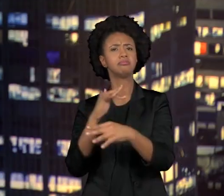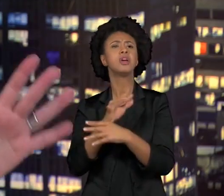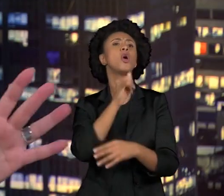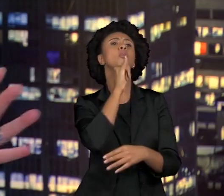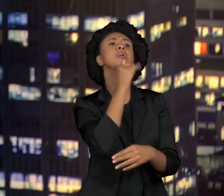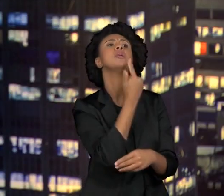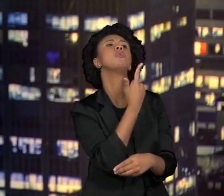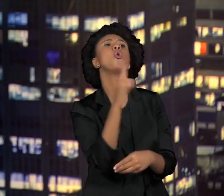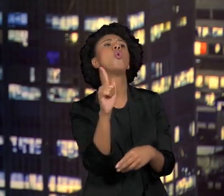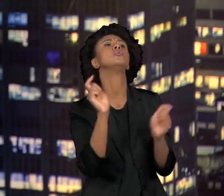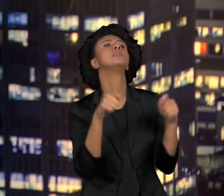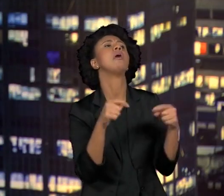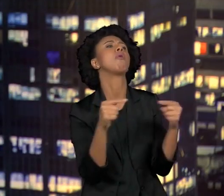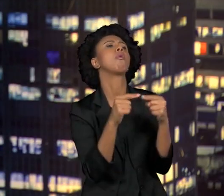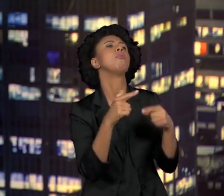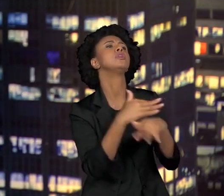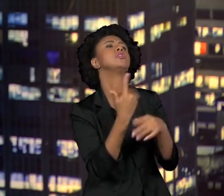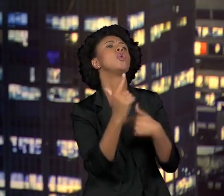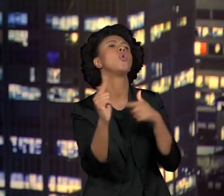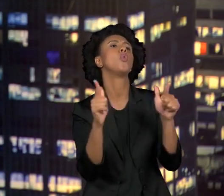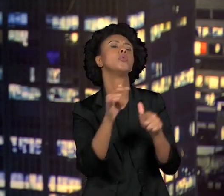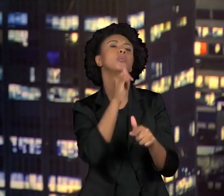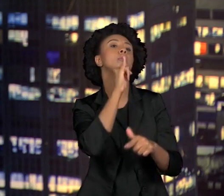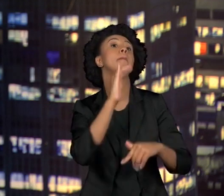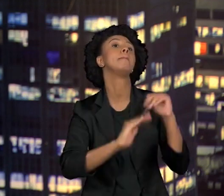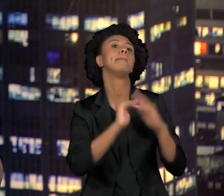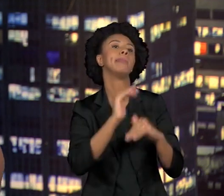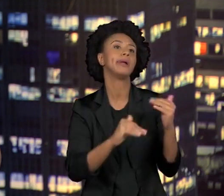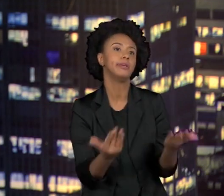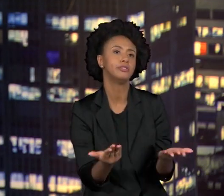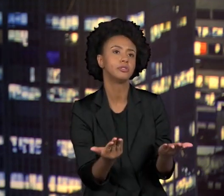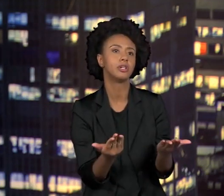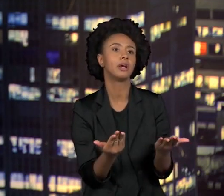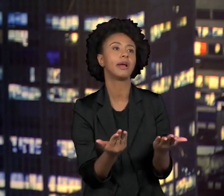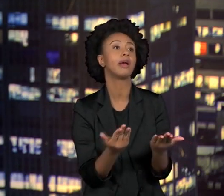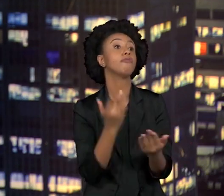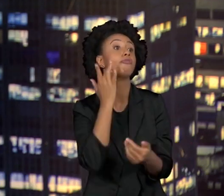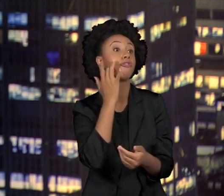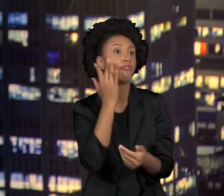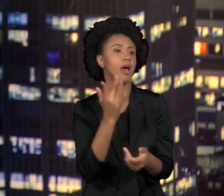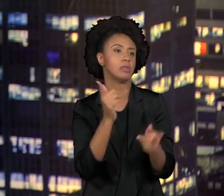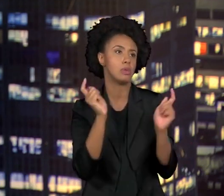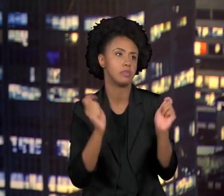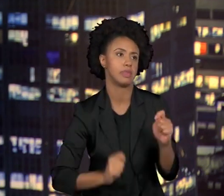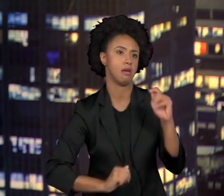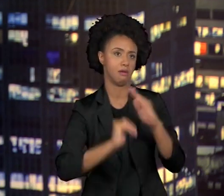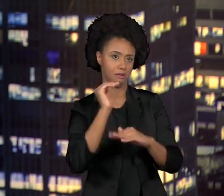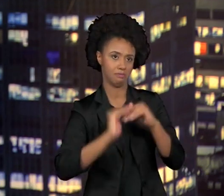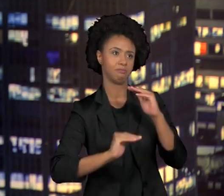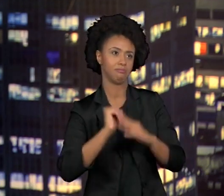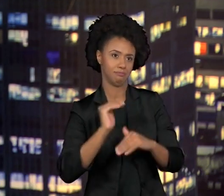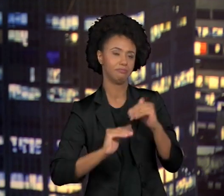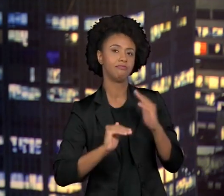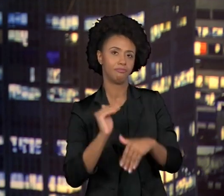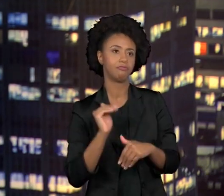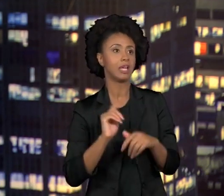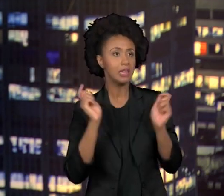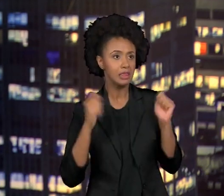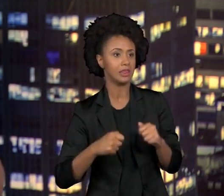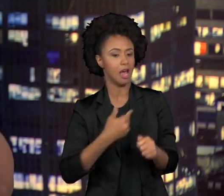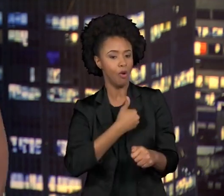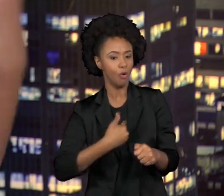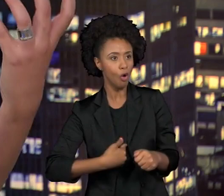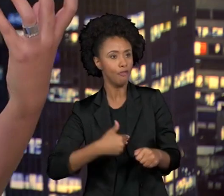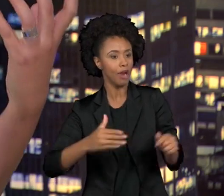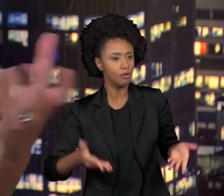para qualquer cidade? Uma ação prática e fácil que, assim, que estaria ali, que o poder público poderia fazer um